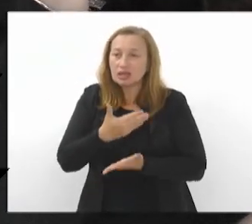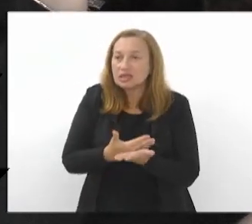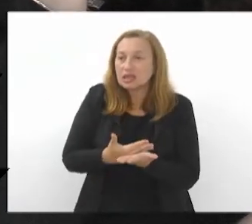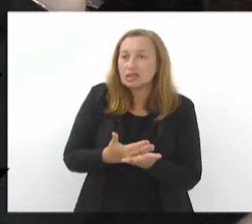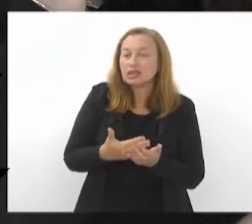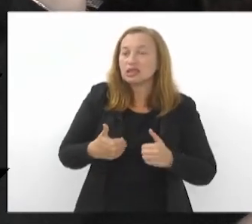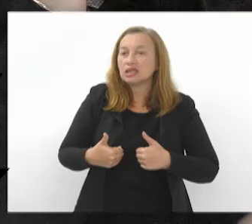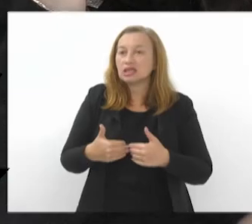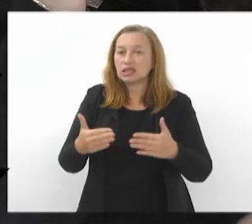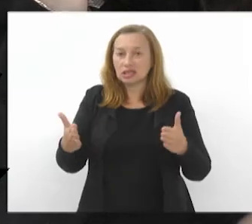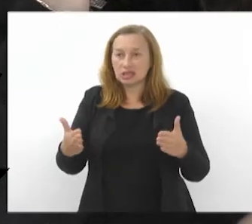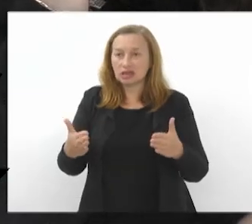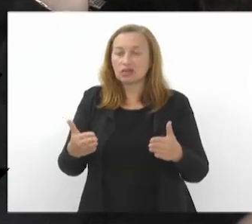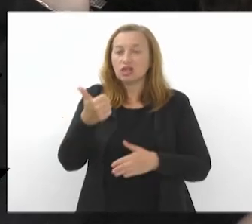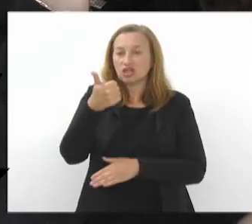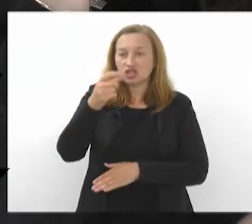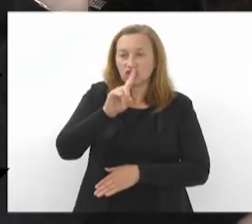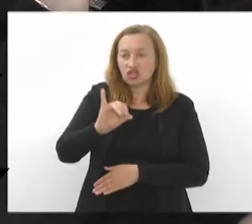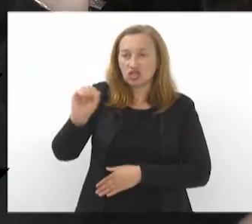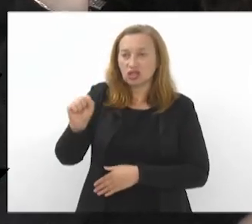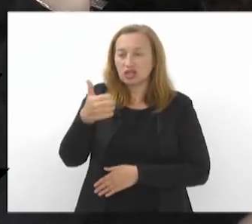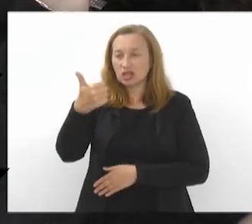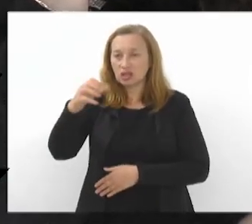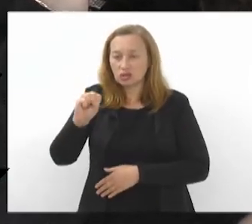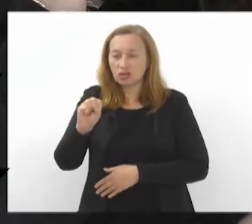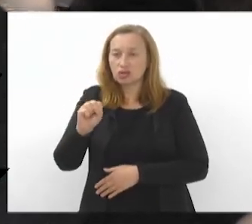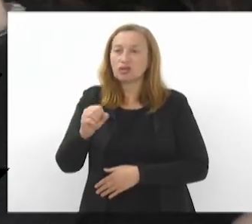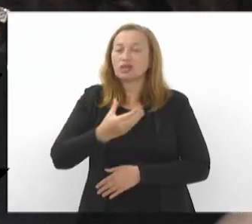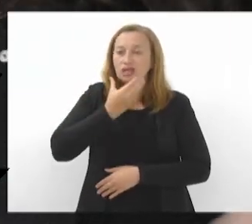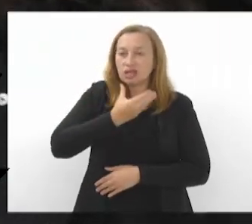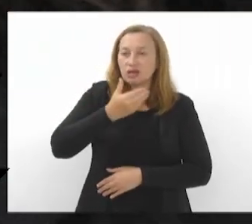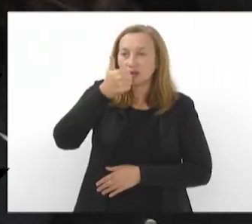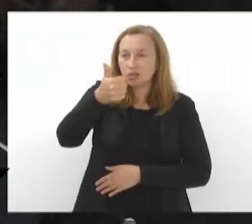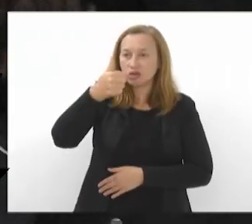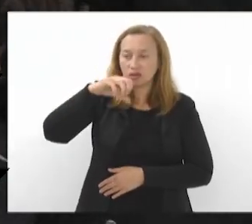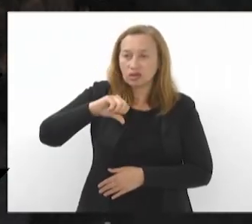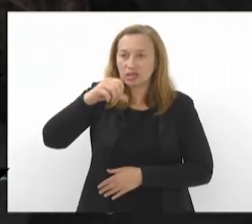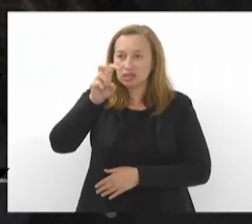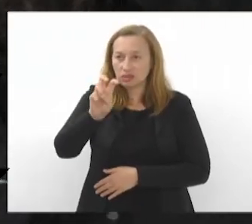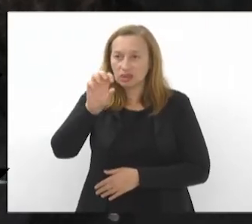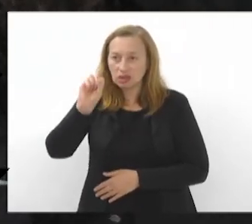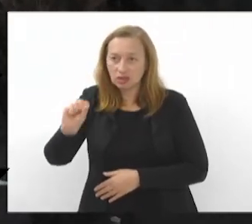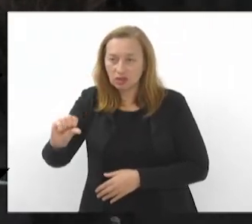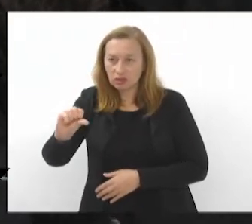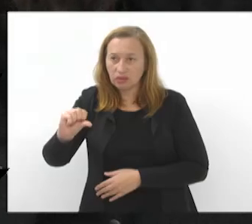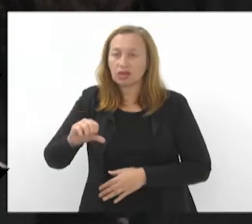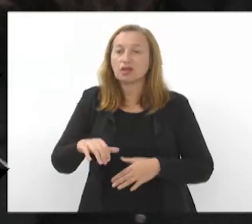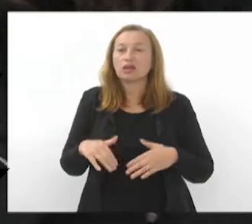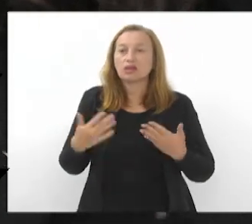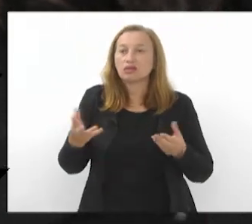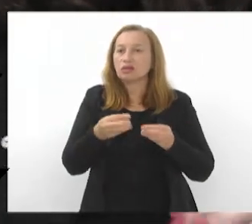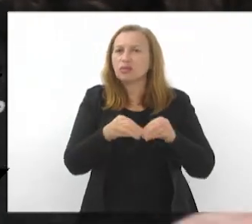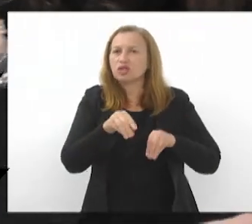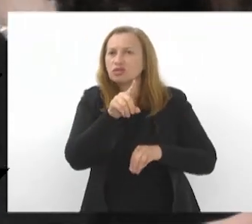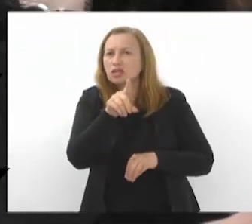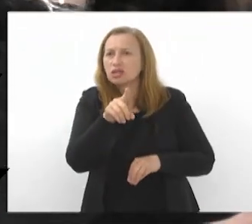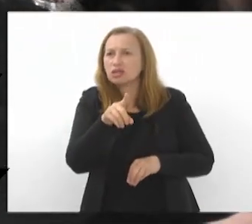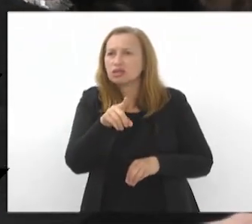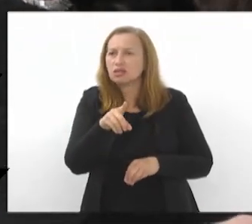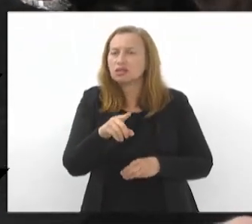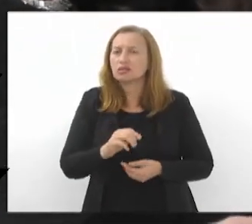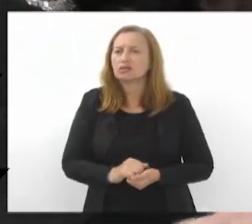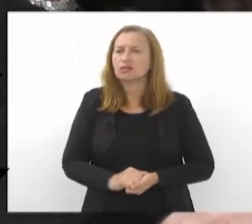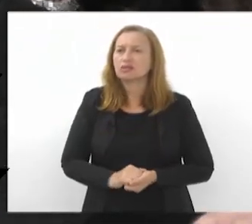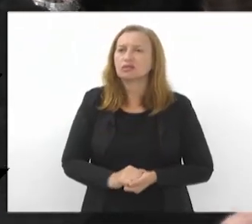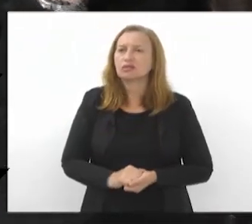inauguração no dia 18 de dezembro de 1959. Então... Está prejudicado. Senhor presidente. Então, acho